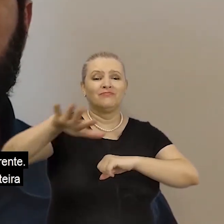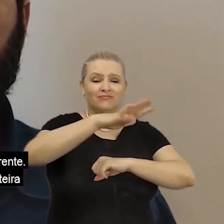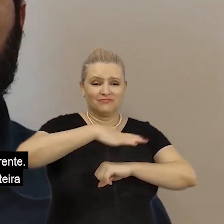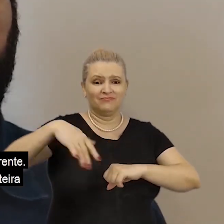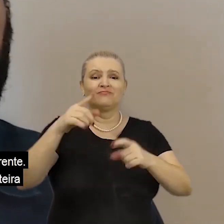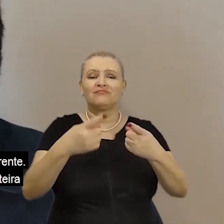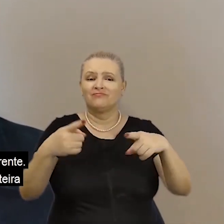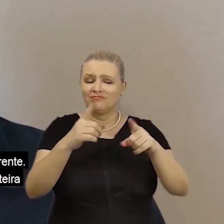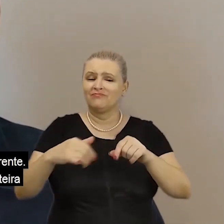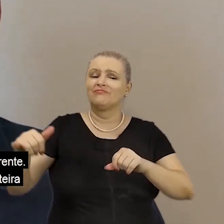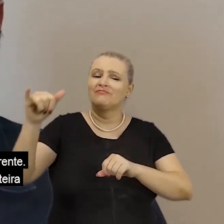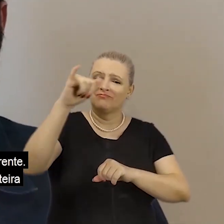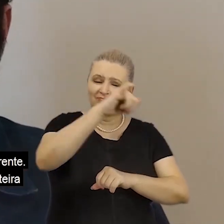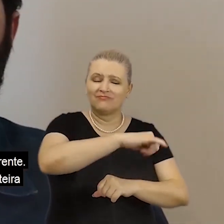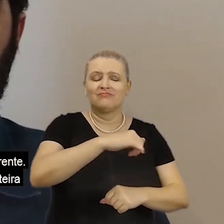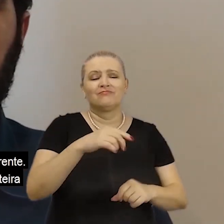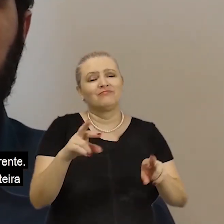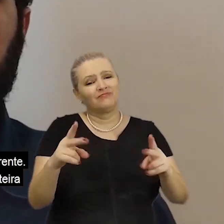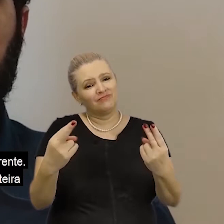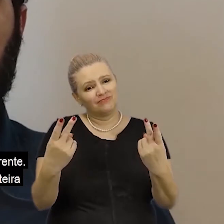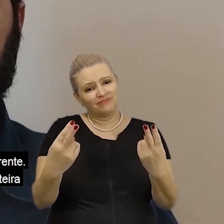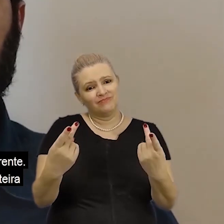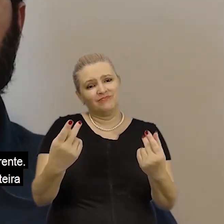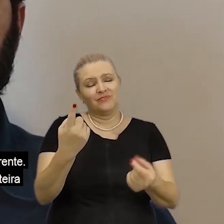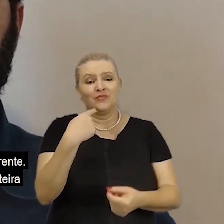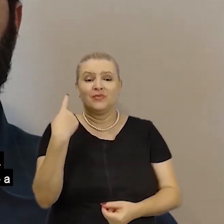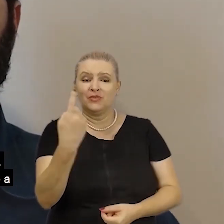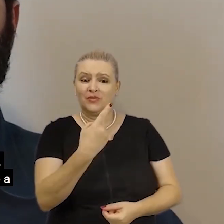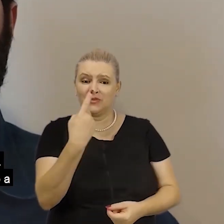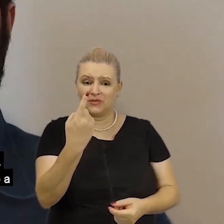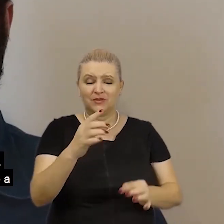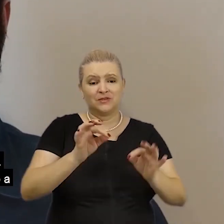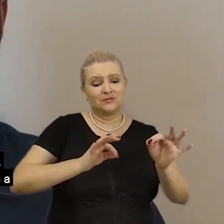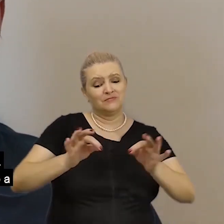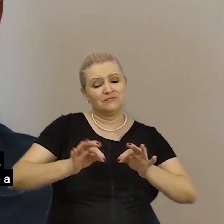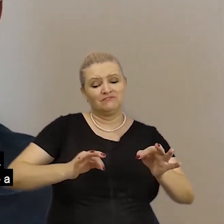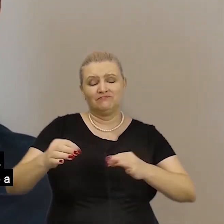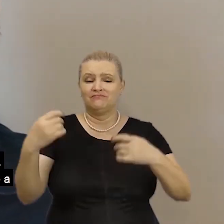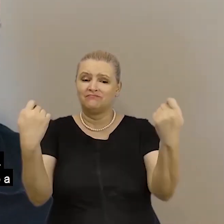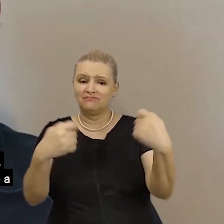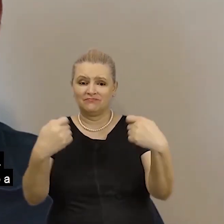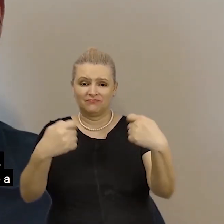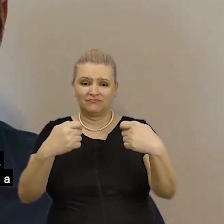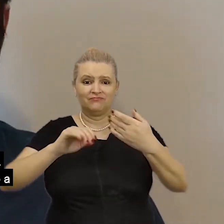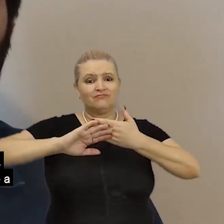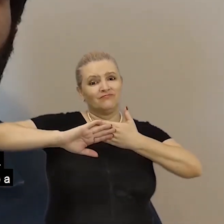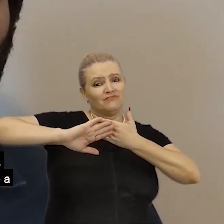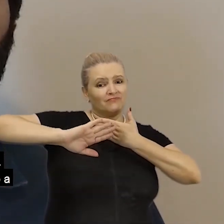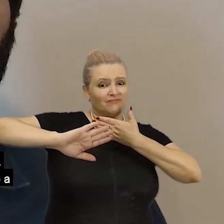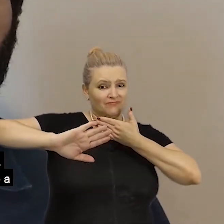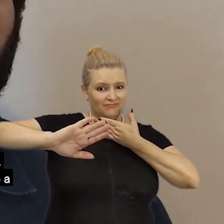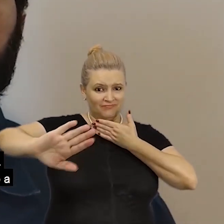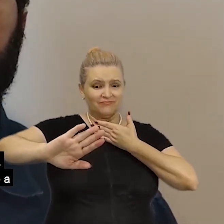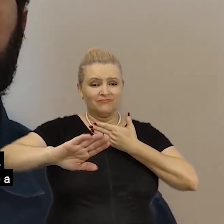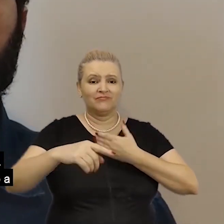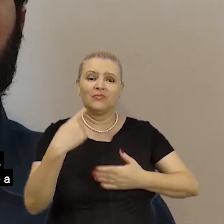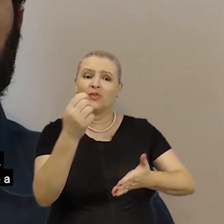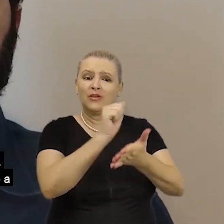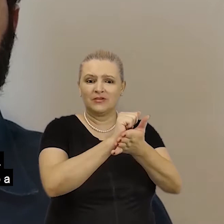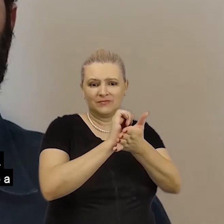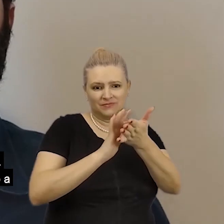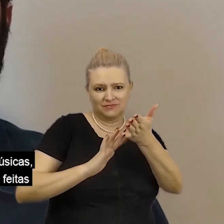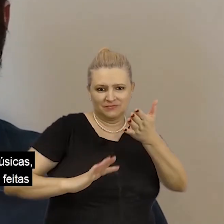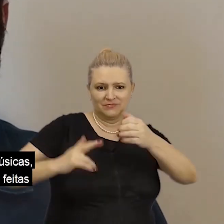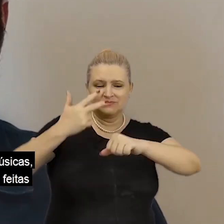gente precisou readaptar a nossa oficina inteira para que ela possa ser feita à distância. Então a gente tem feito atividades